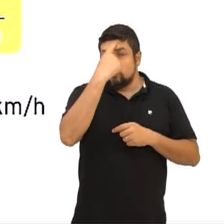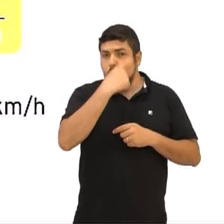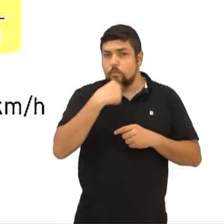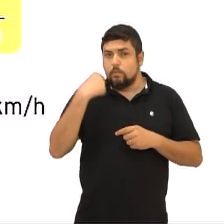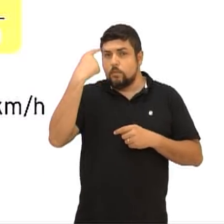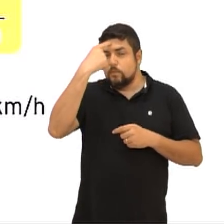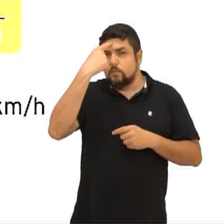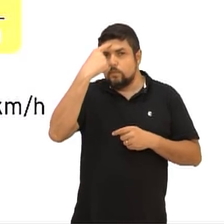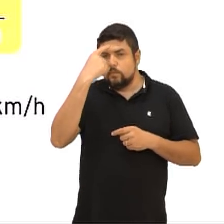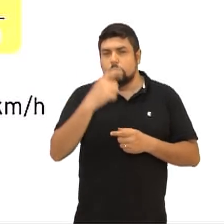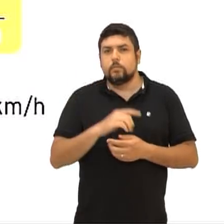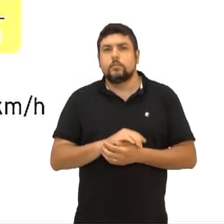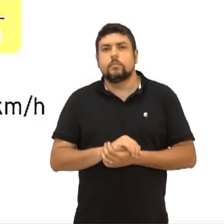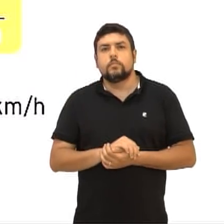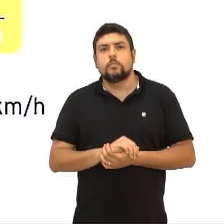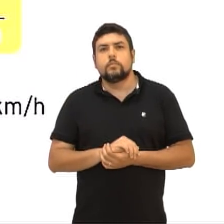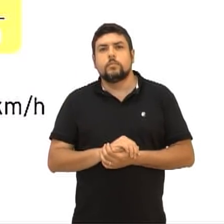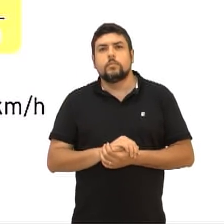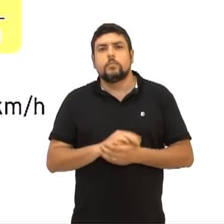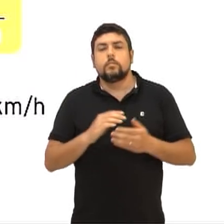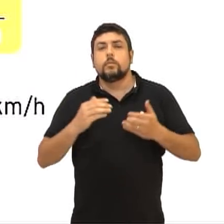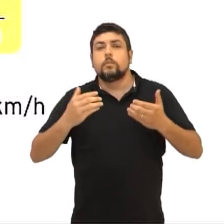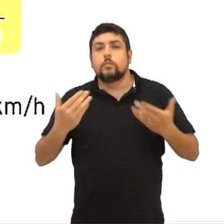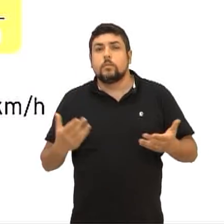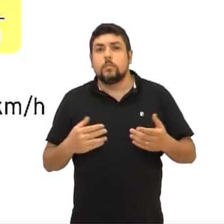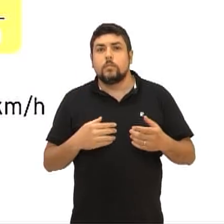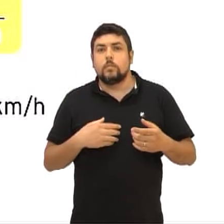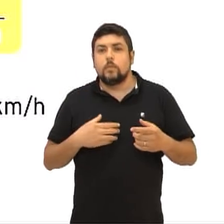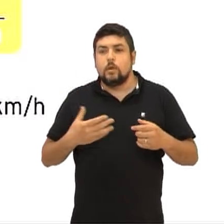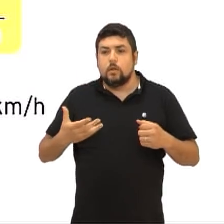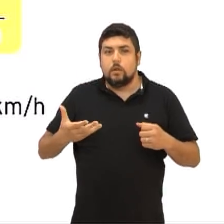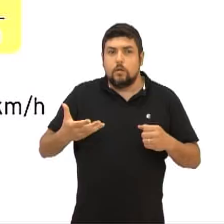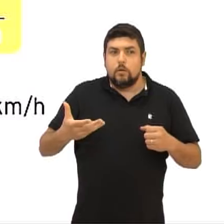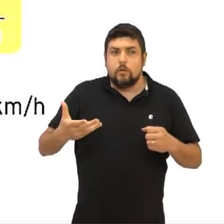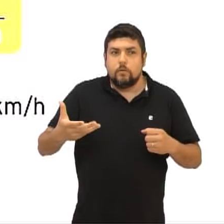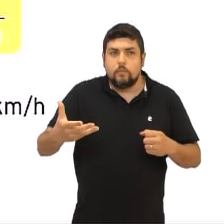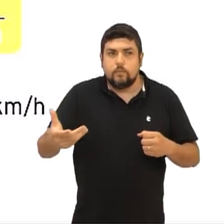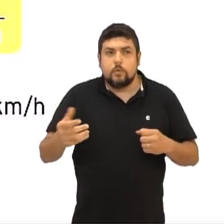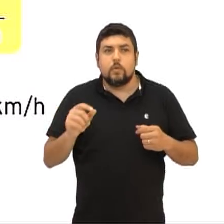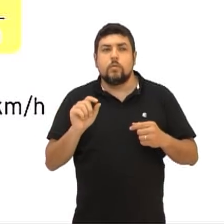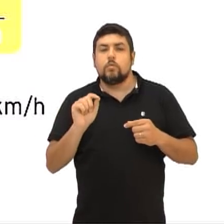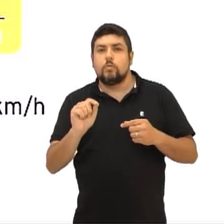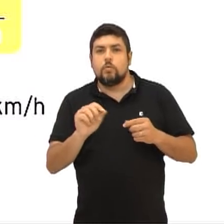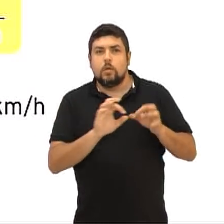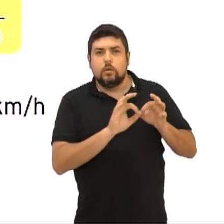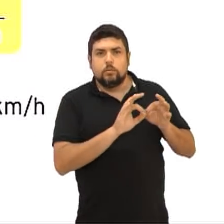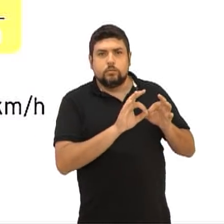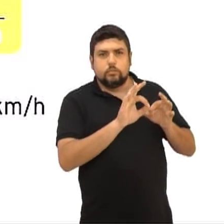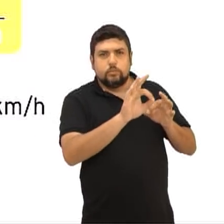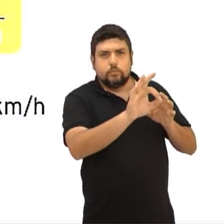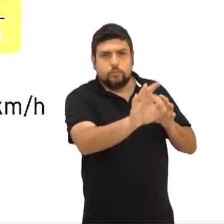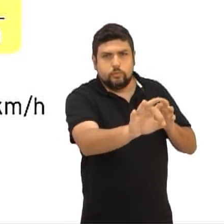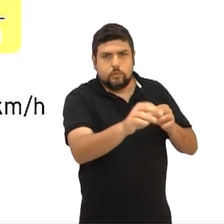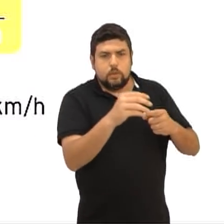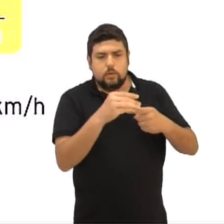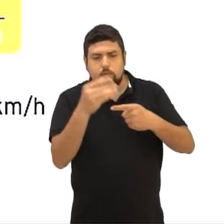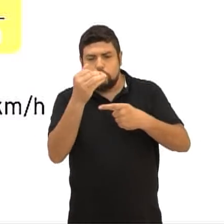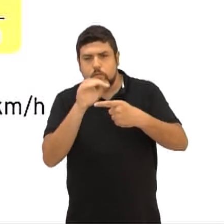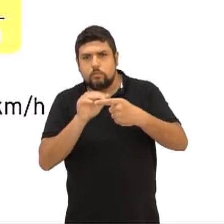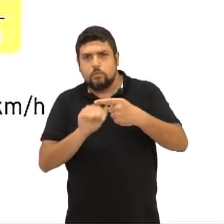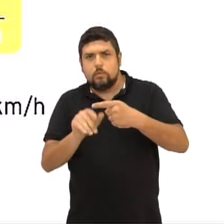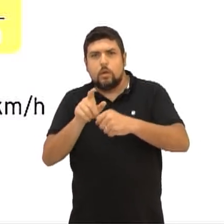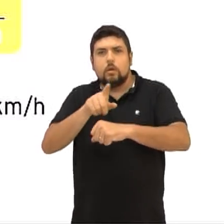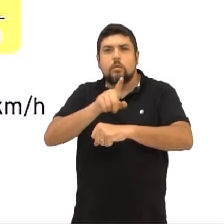percorre essa distância. Então, logo, velocidade média é a distância percorrida sobre o